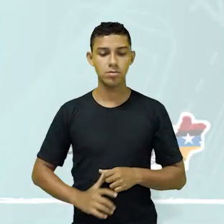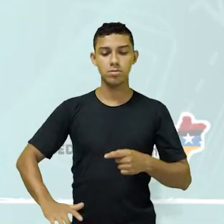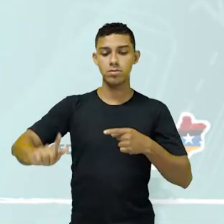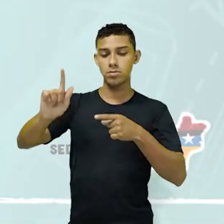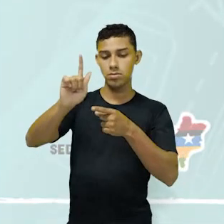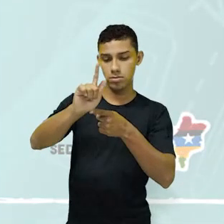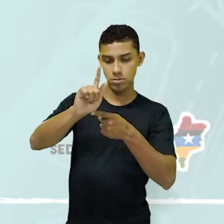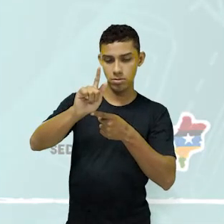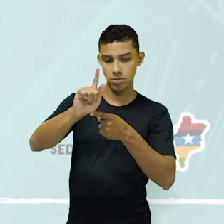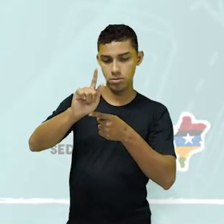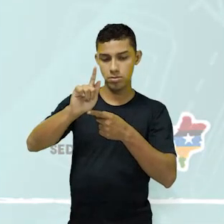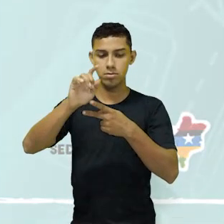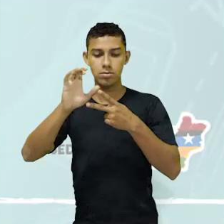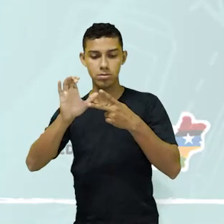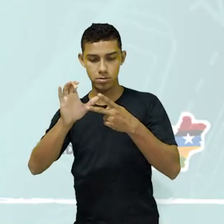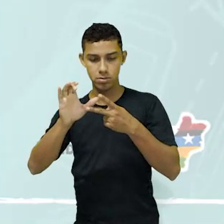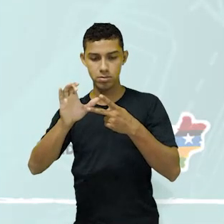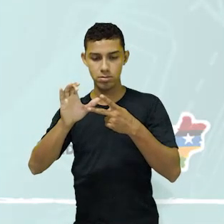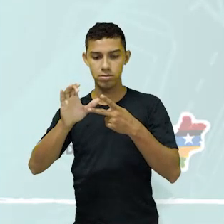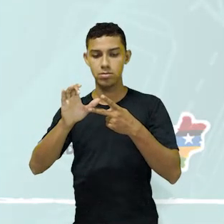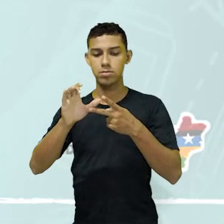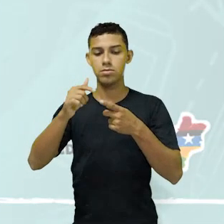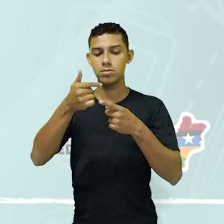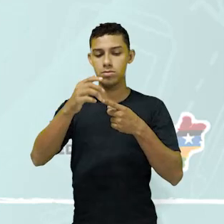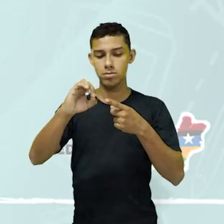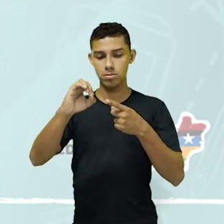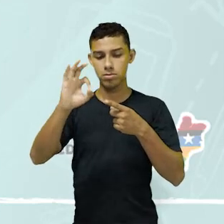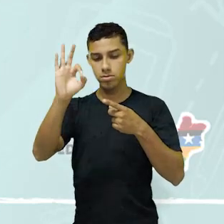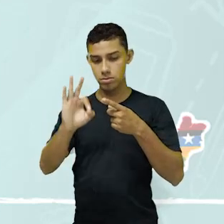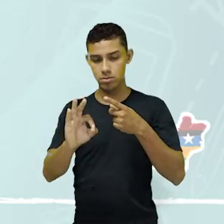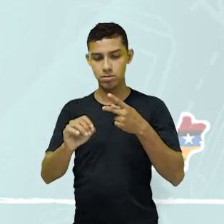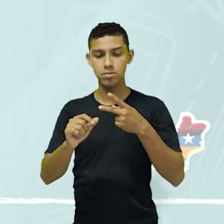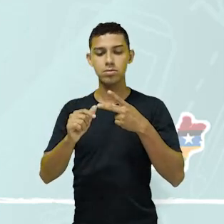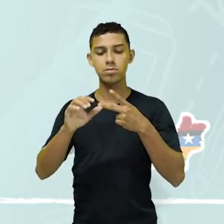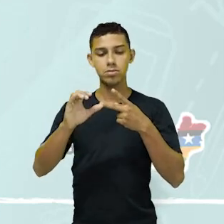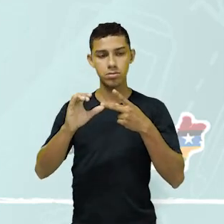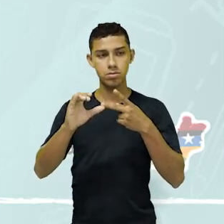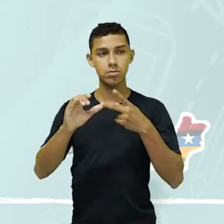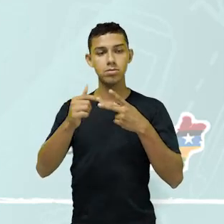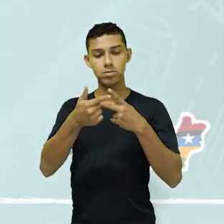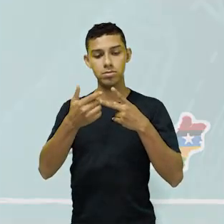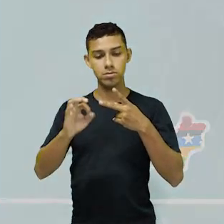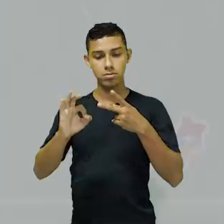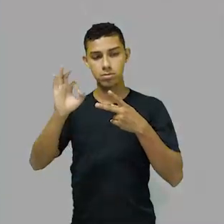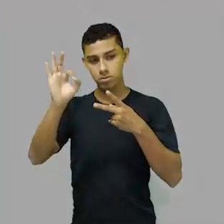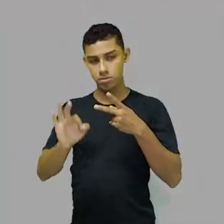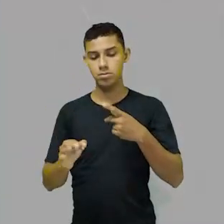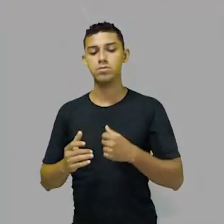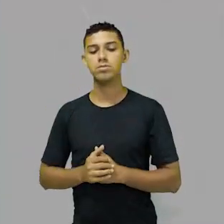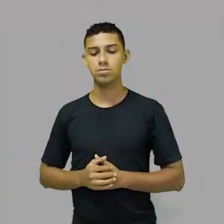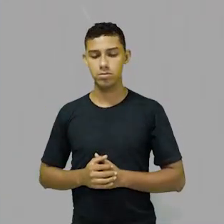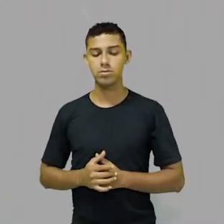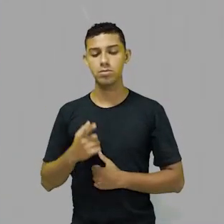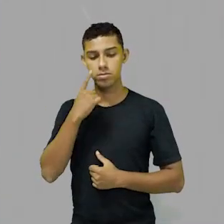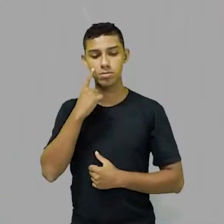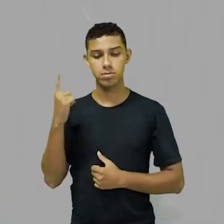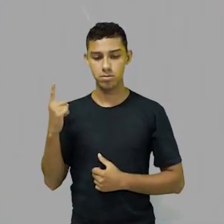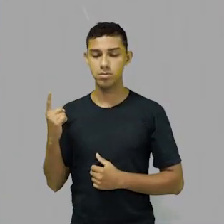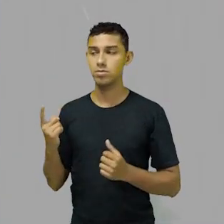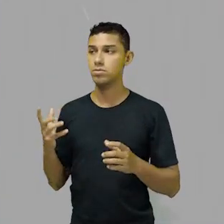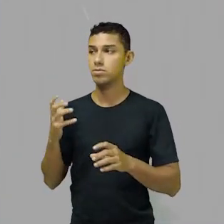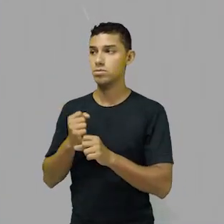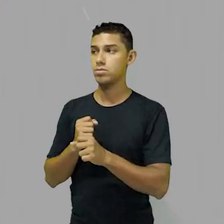que guanina vai ser 20%, citosina vai ser 20%, porque foi